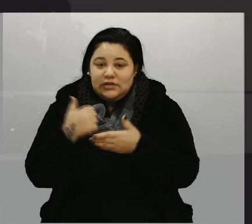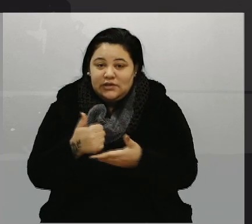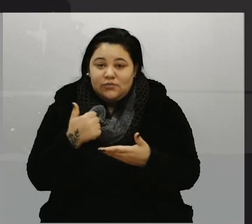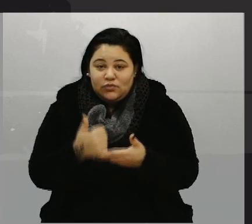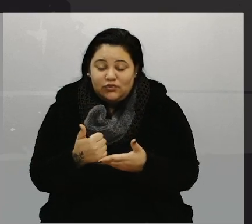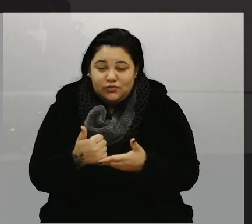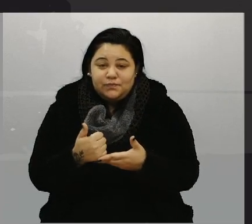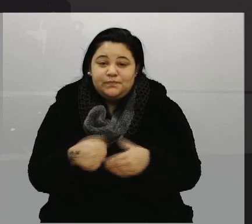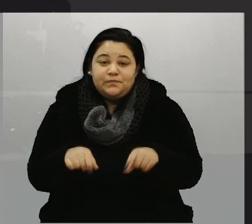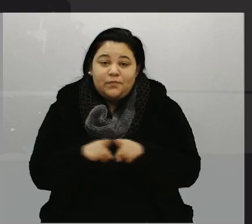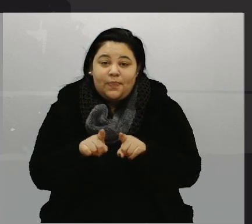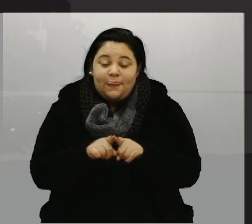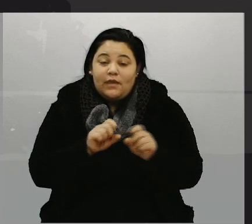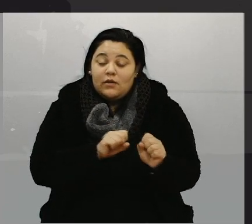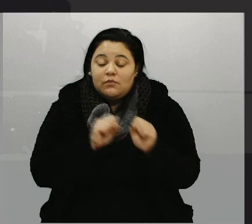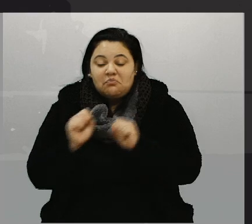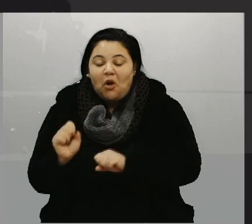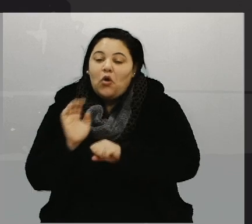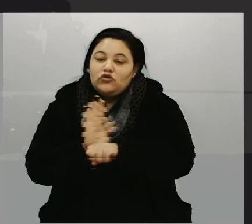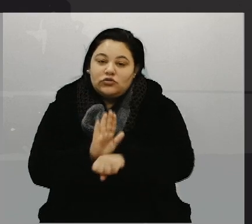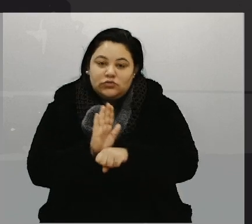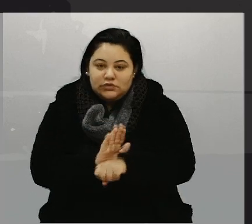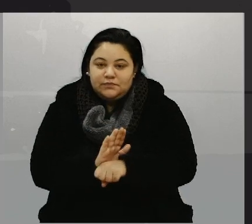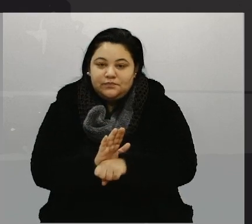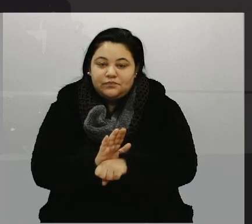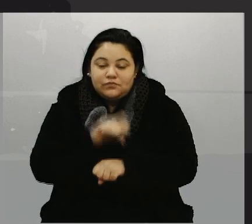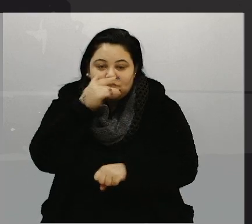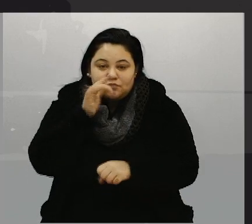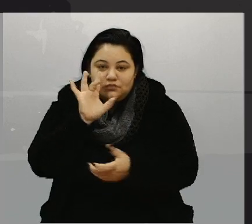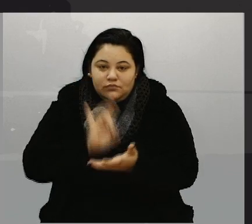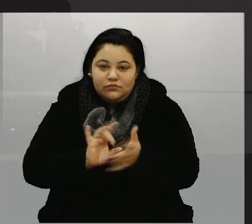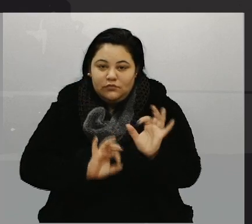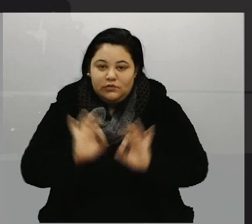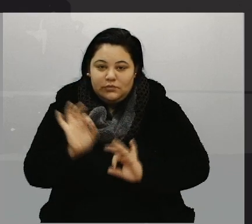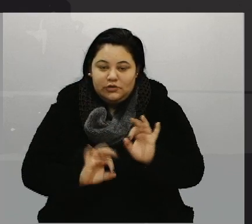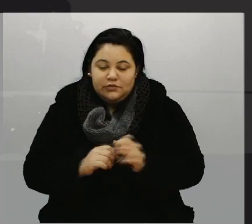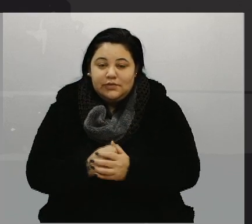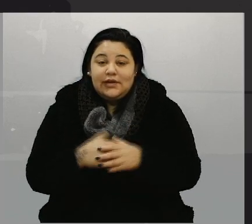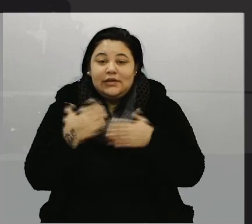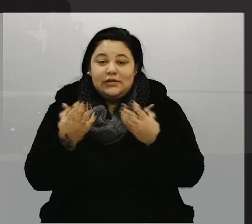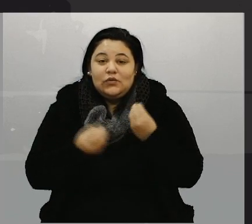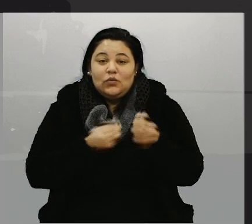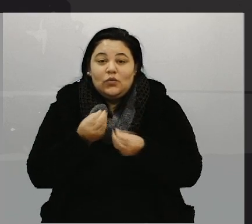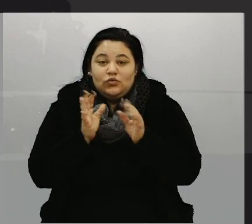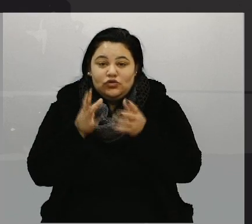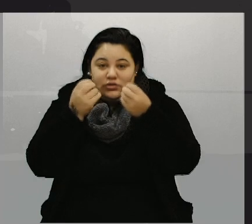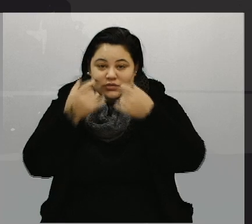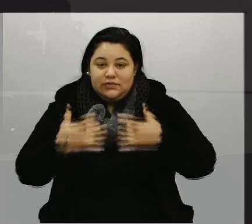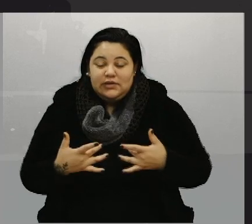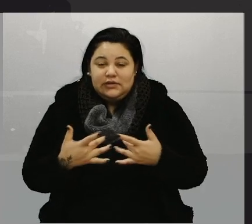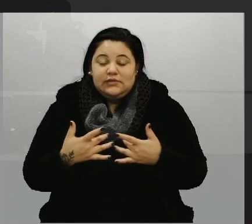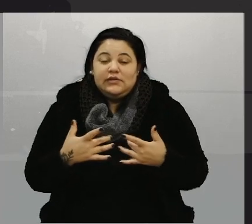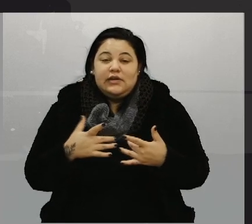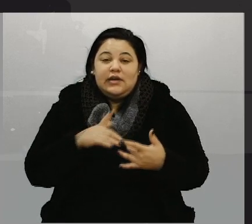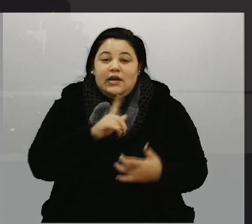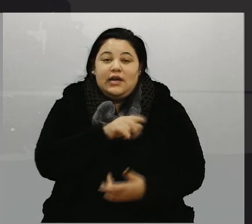quais poderão dar o suporte necessário para o projeto. Então, como referente aqui, são